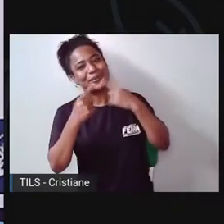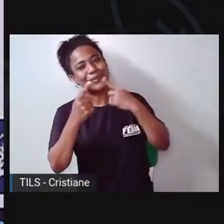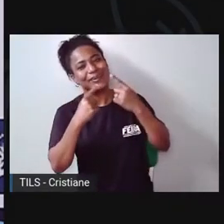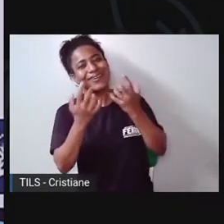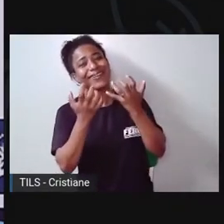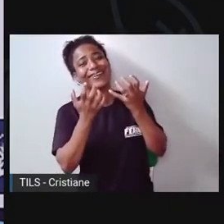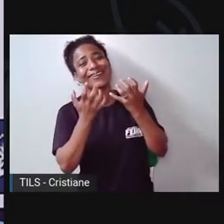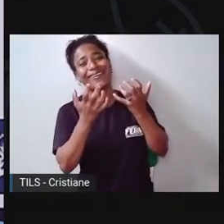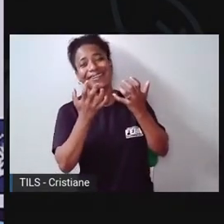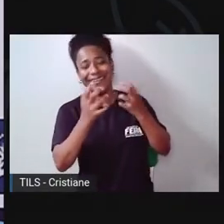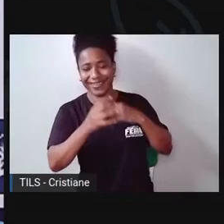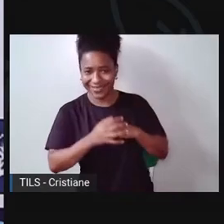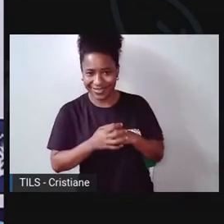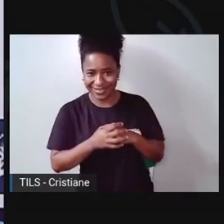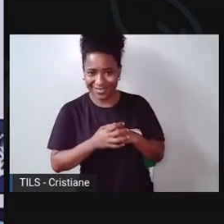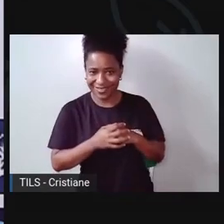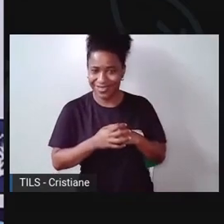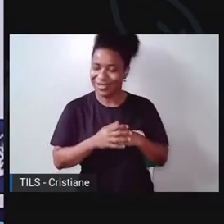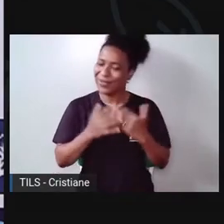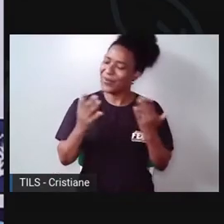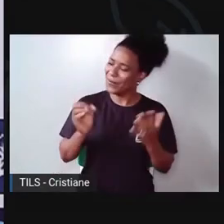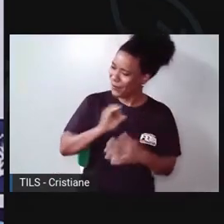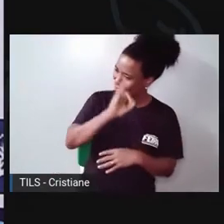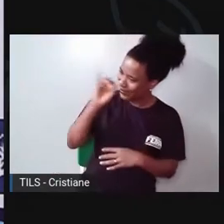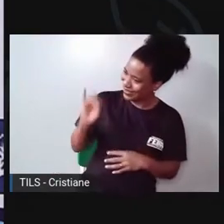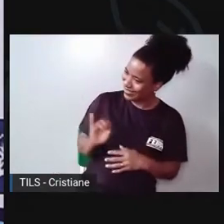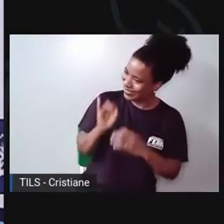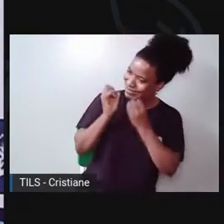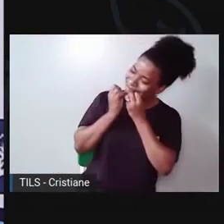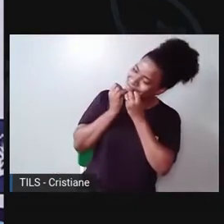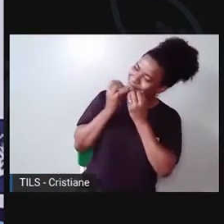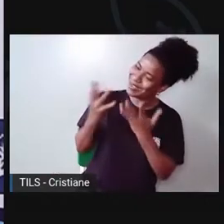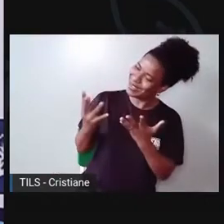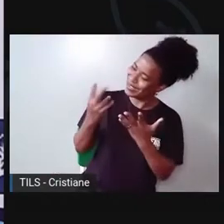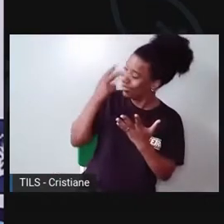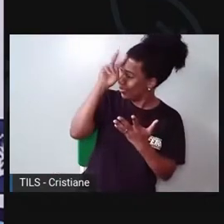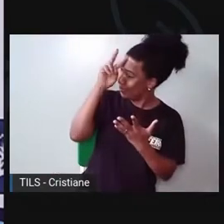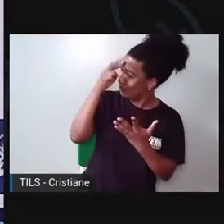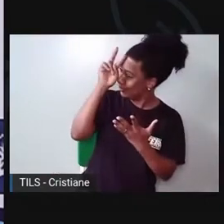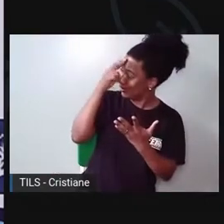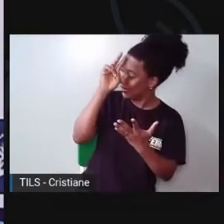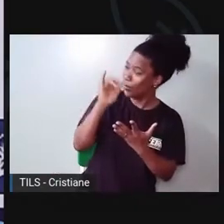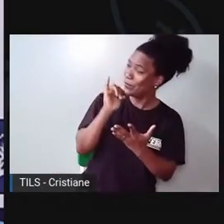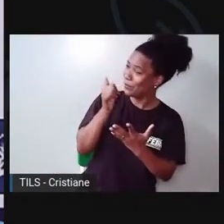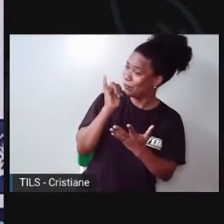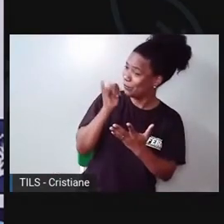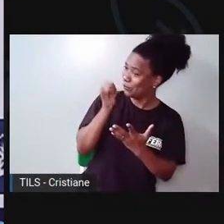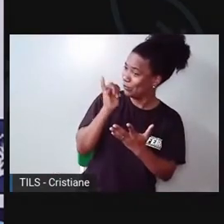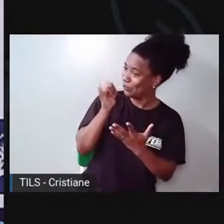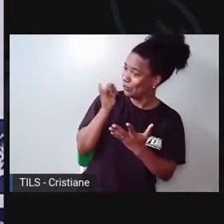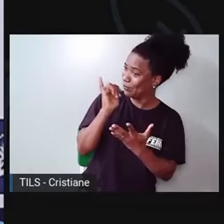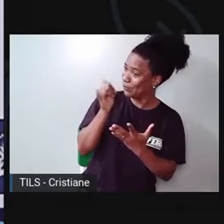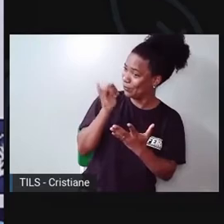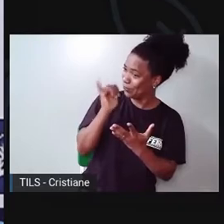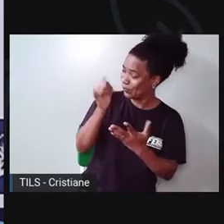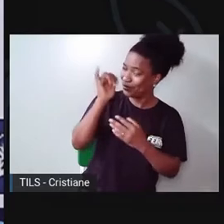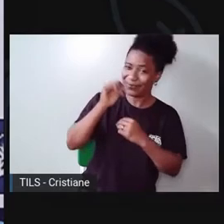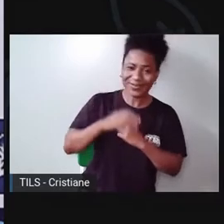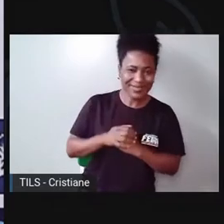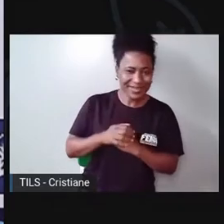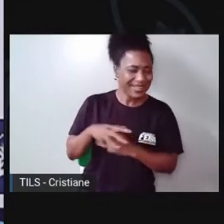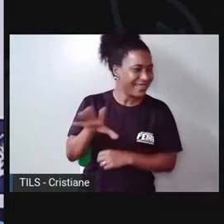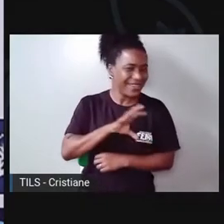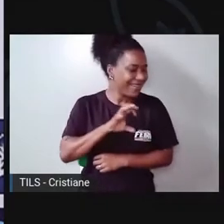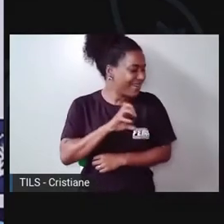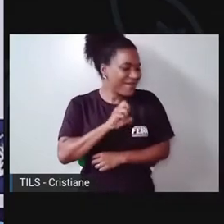O que é a seu grilo eu tenho tanta história para descontar você sabia seu grilo que eu adoro